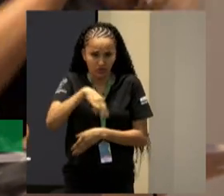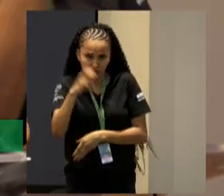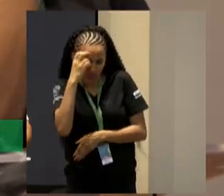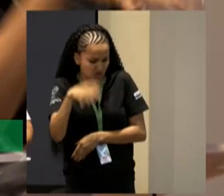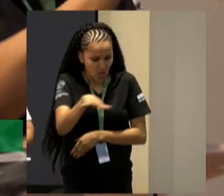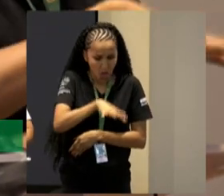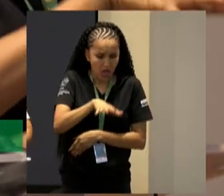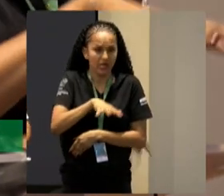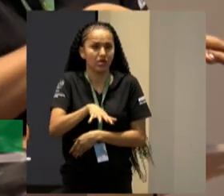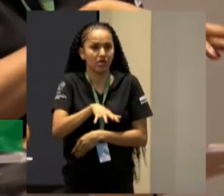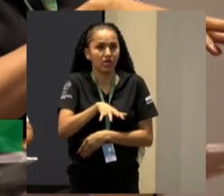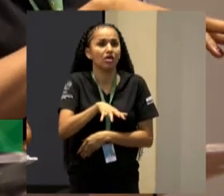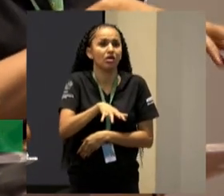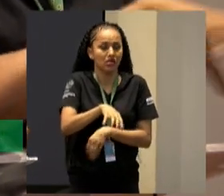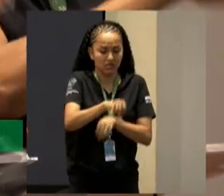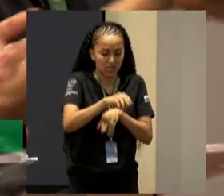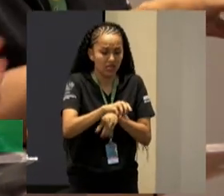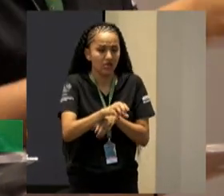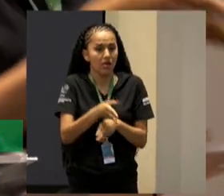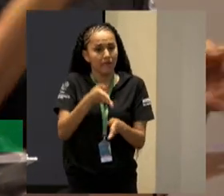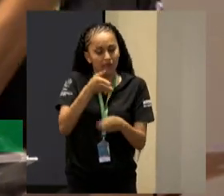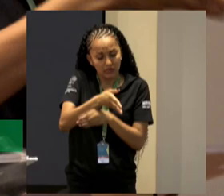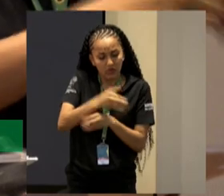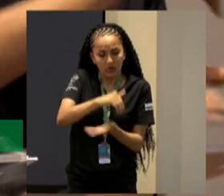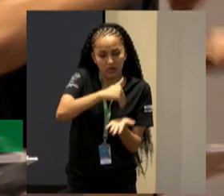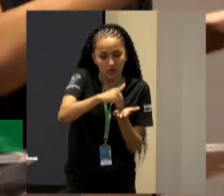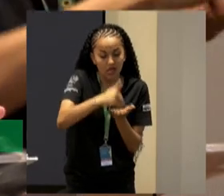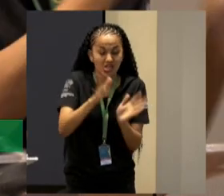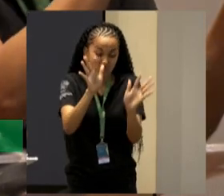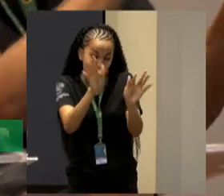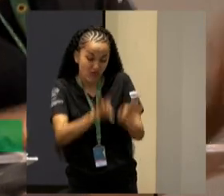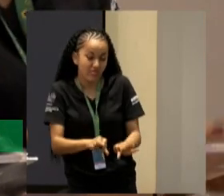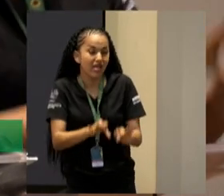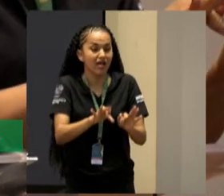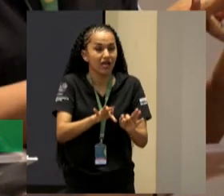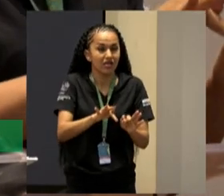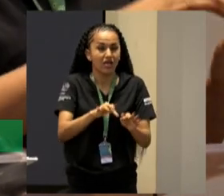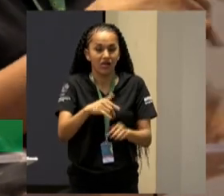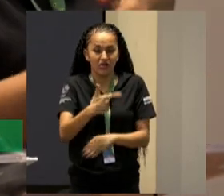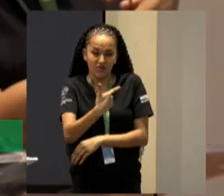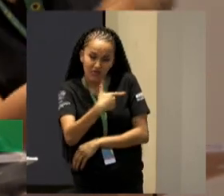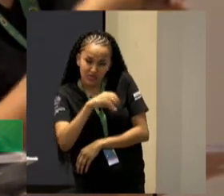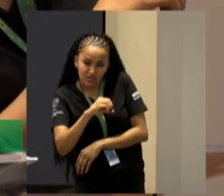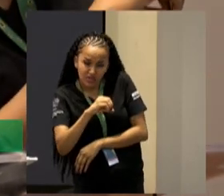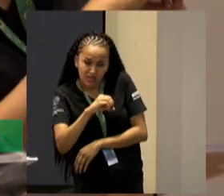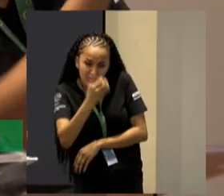educação, chegou a ser secretário, e no final da sua gestão de